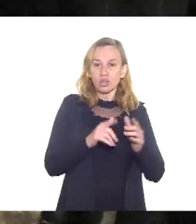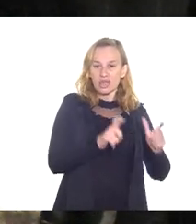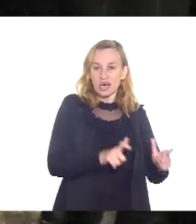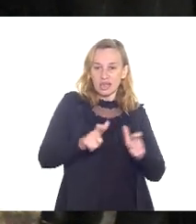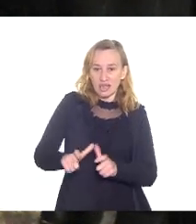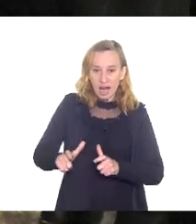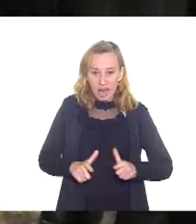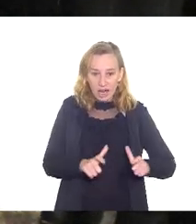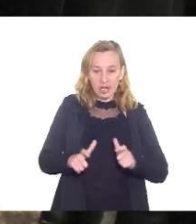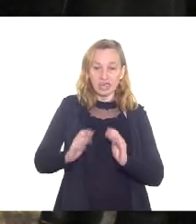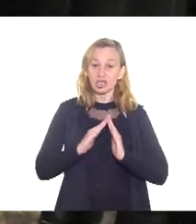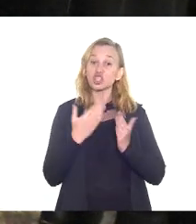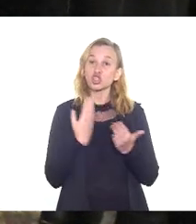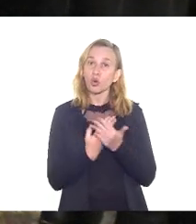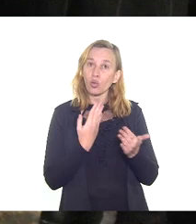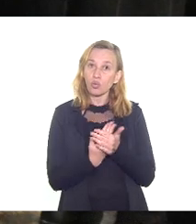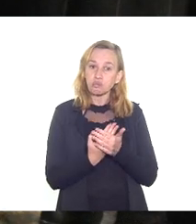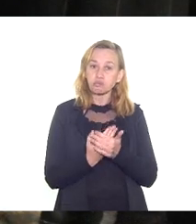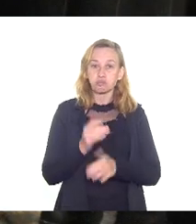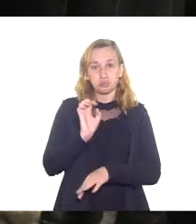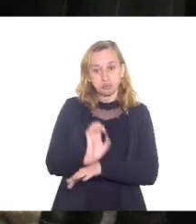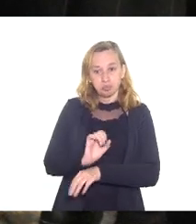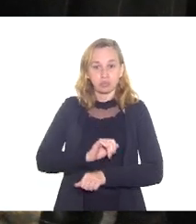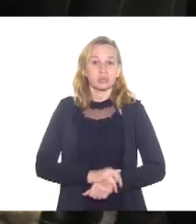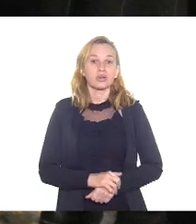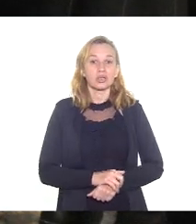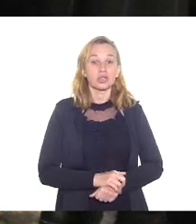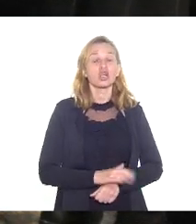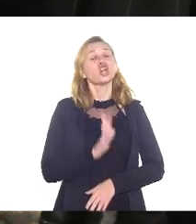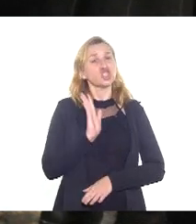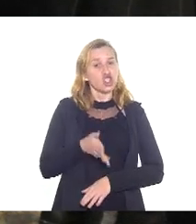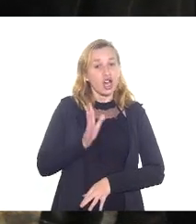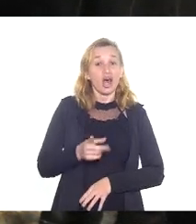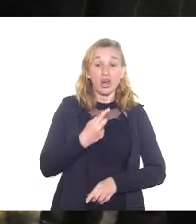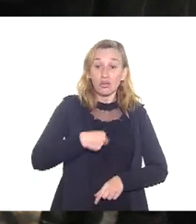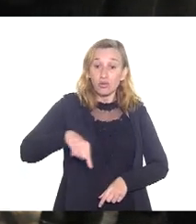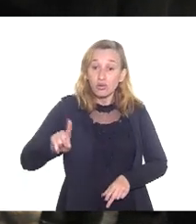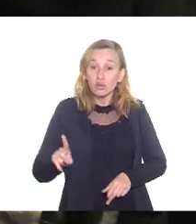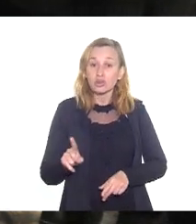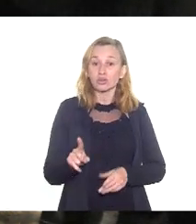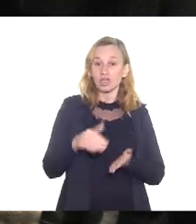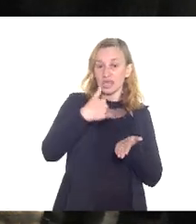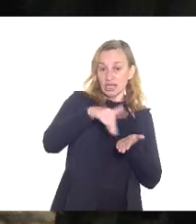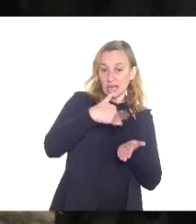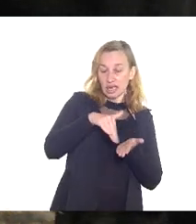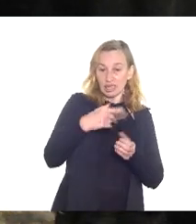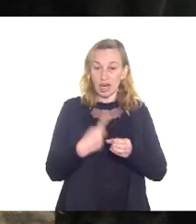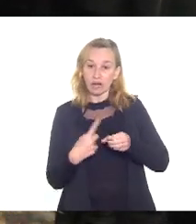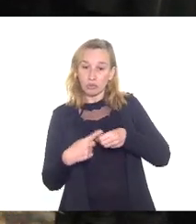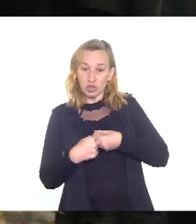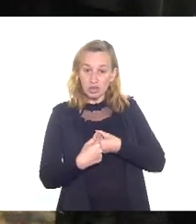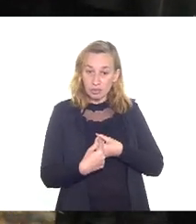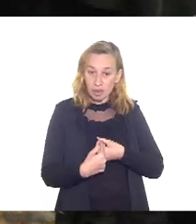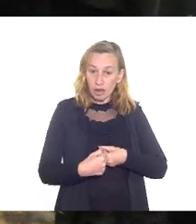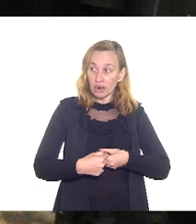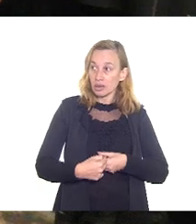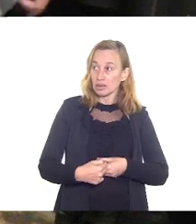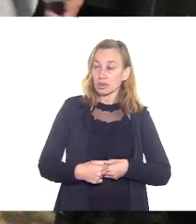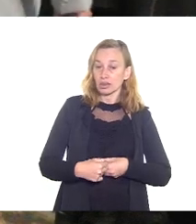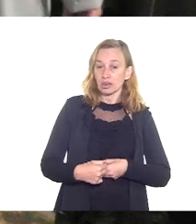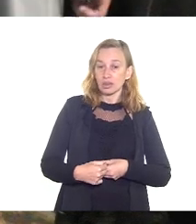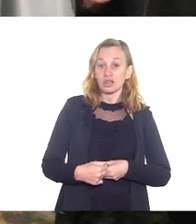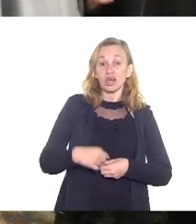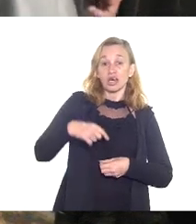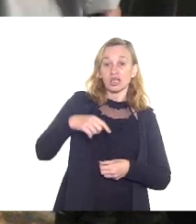unidades escolares do Estado e já fui duas vezes secretário municipal, tanto de Partido Alferes quanto